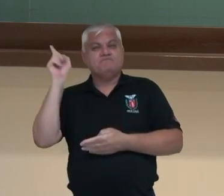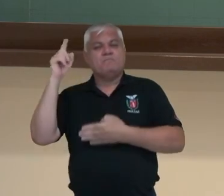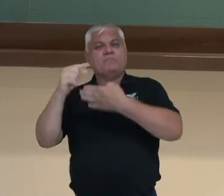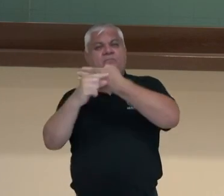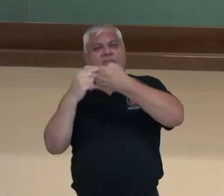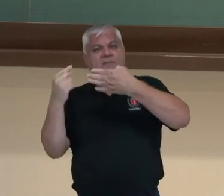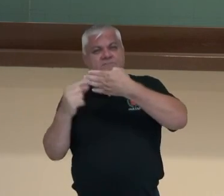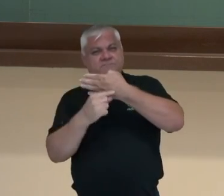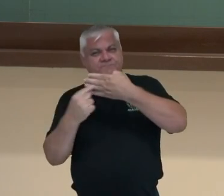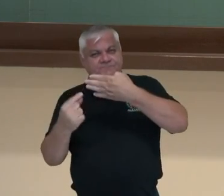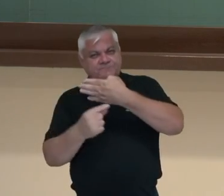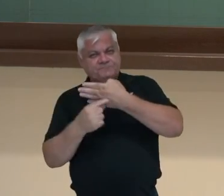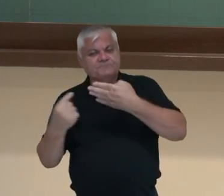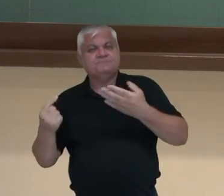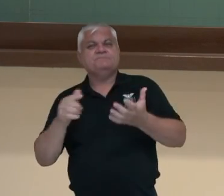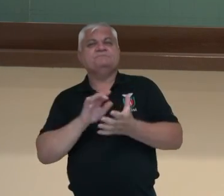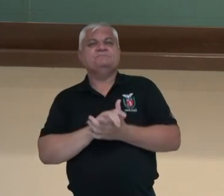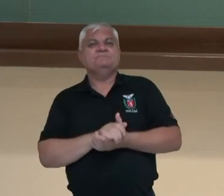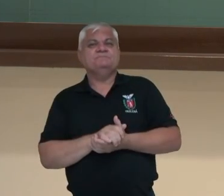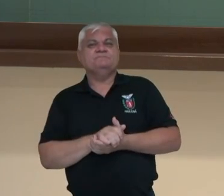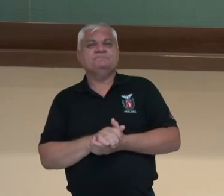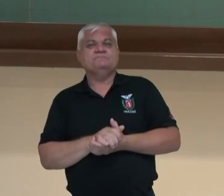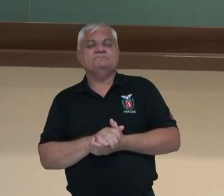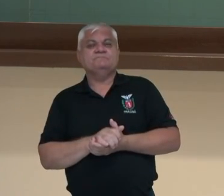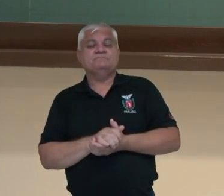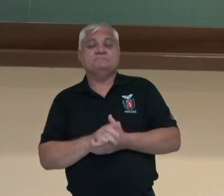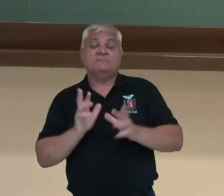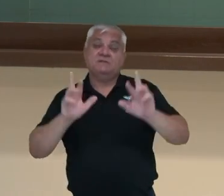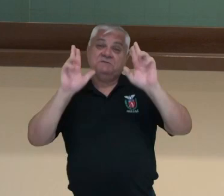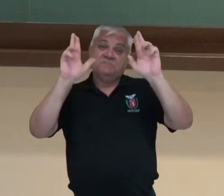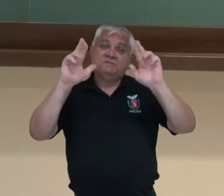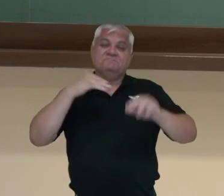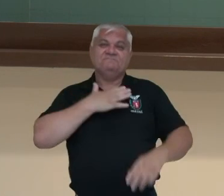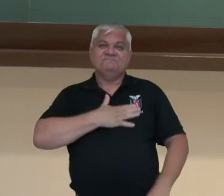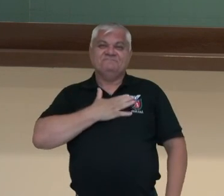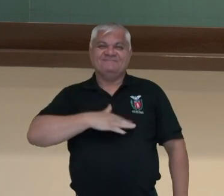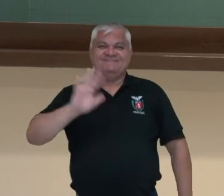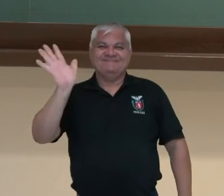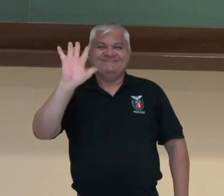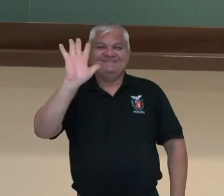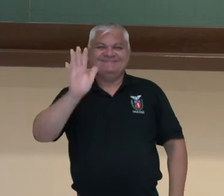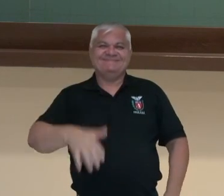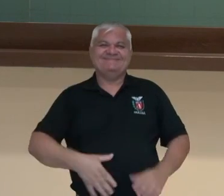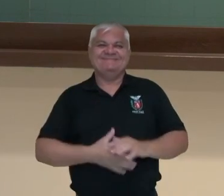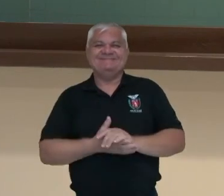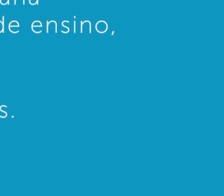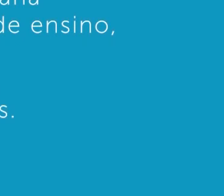nossas referências. Eu espero que vocês tenham gostado. Até breve.